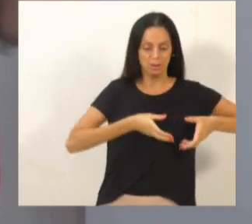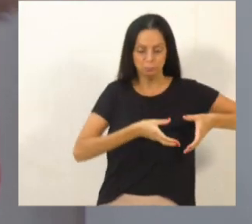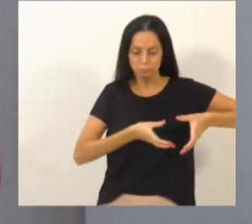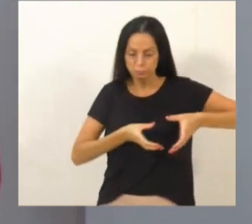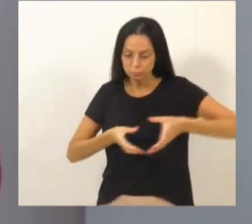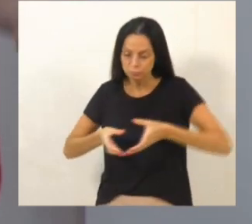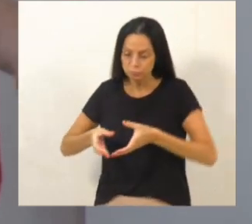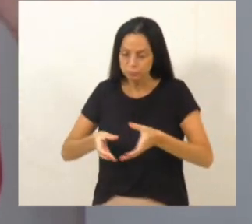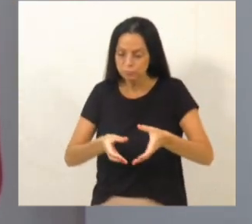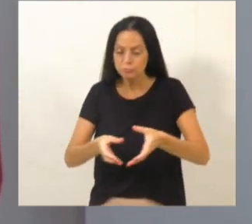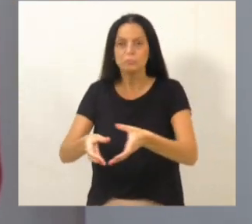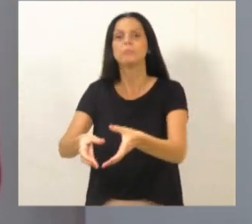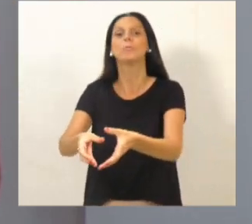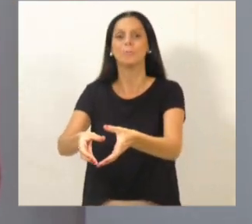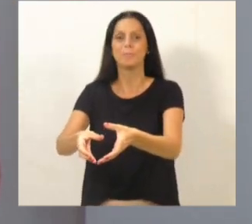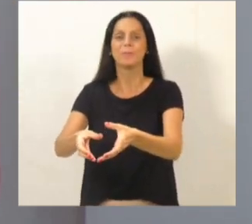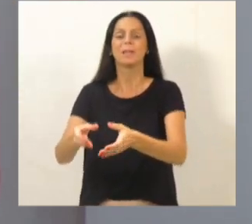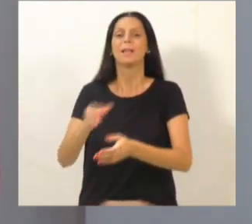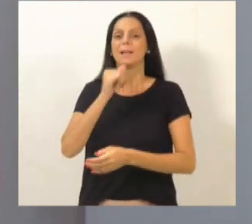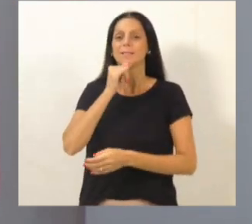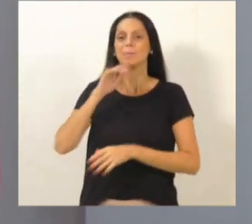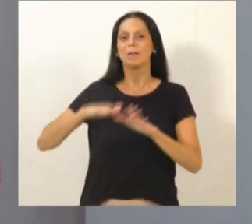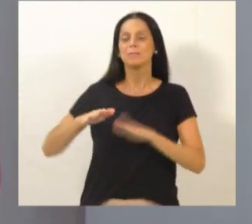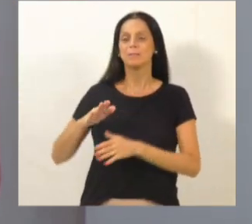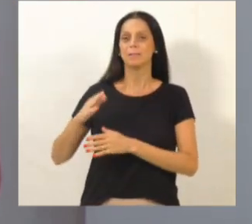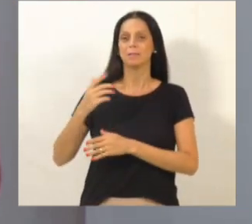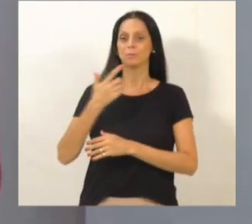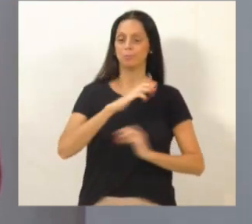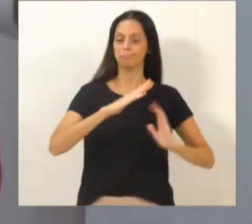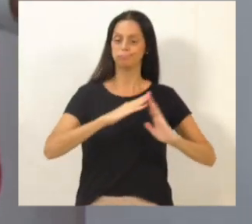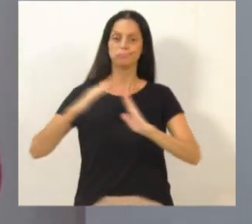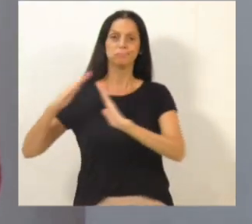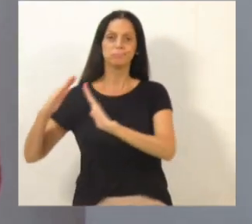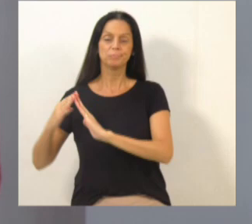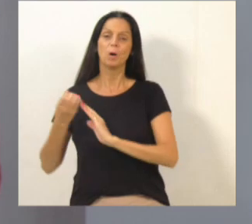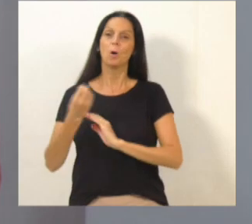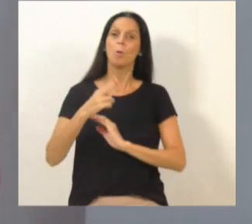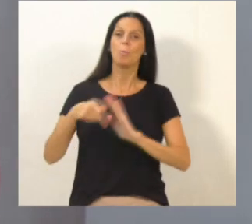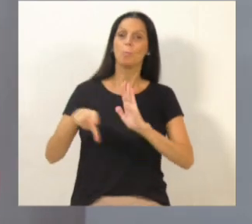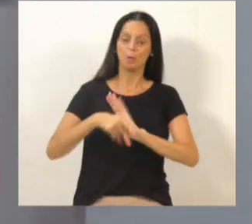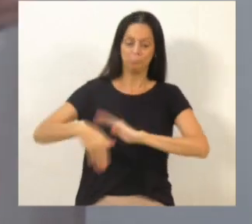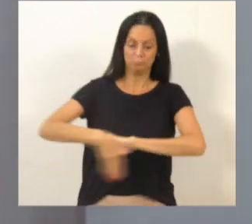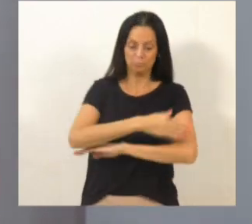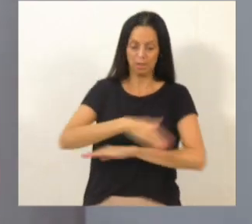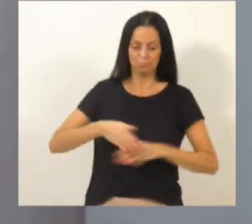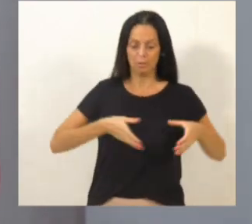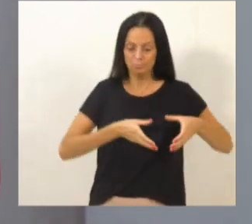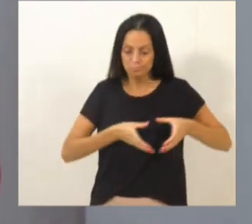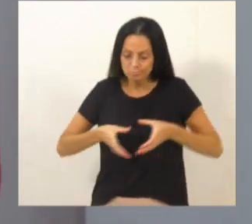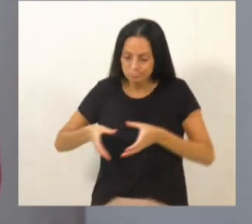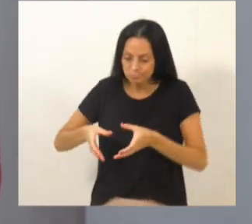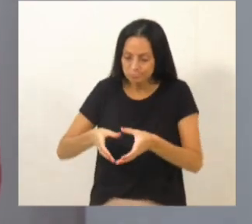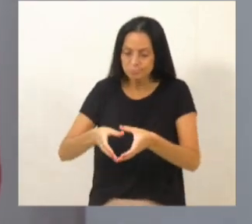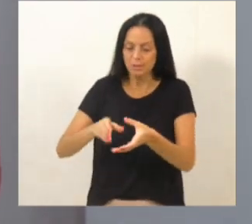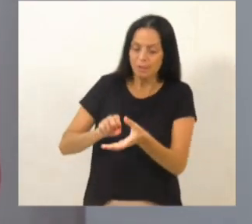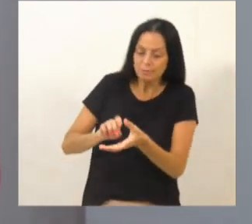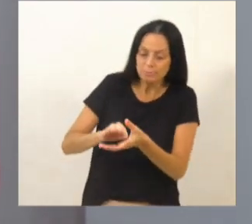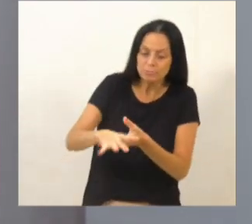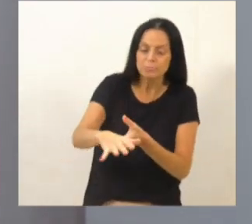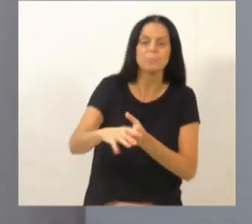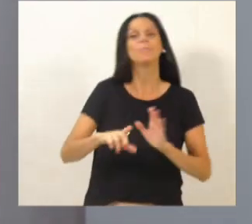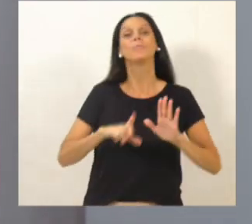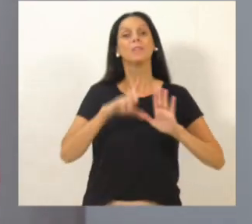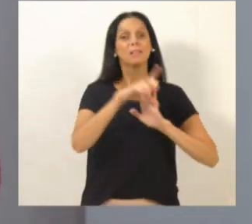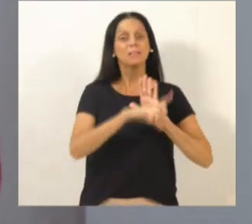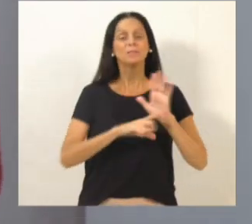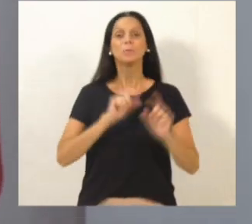drenagem do vizinho, ou pela própria rede de drenagem na rua, e vai para a rua de baixo e segue. E a legislação, ela